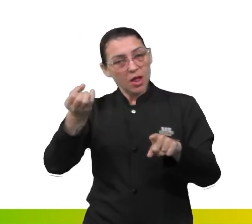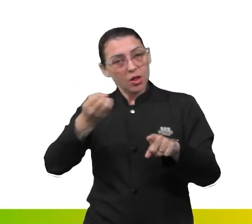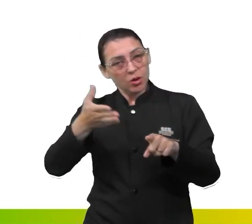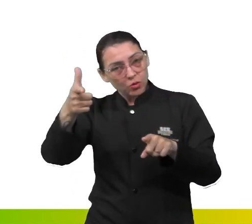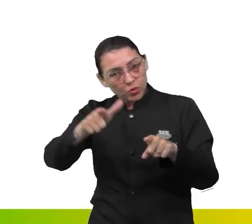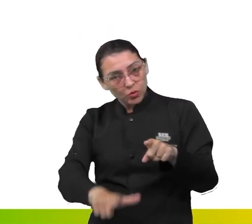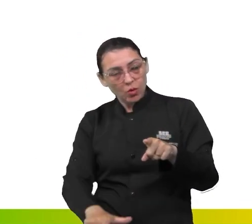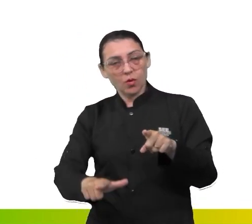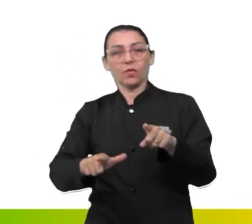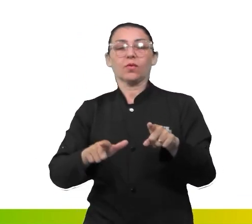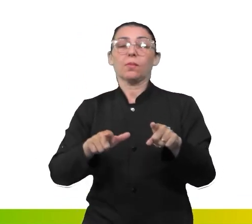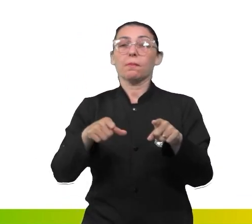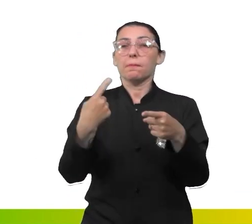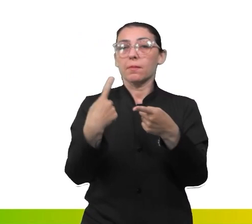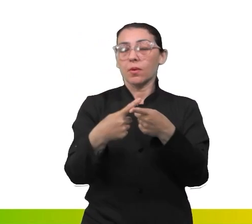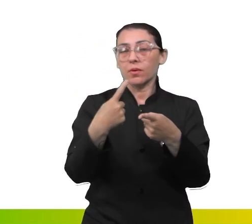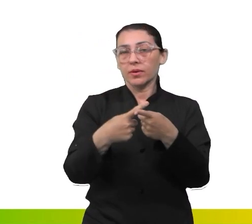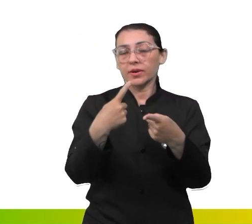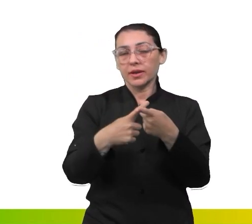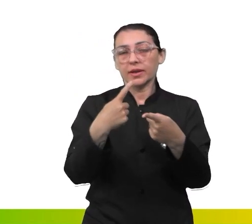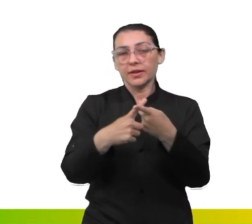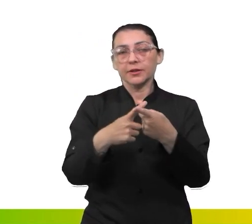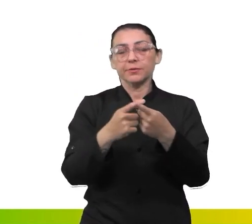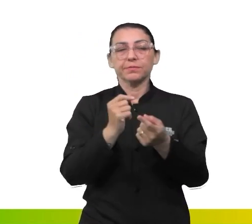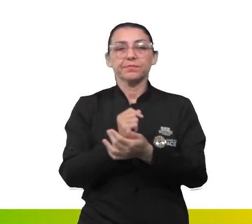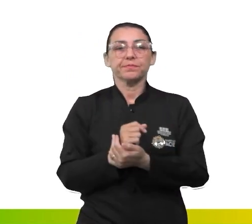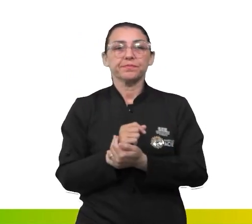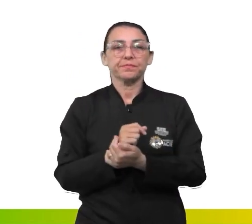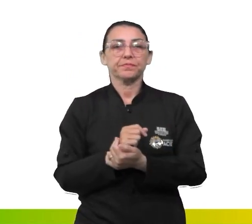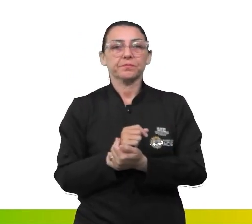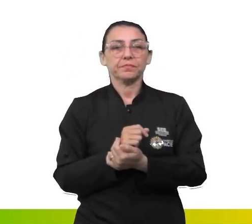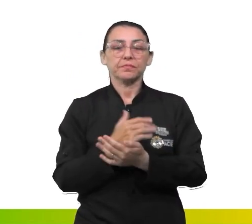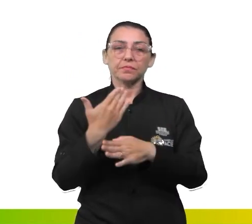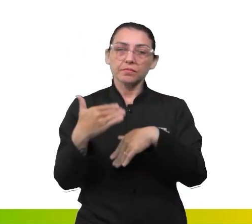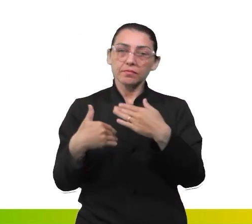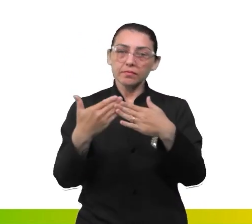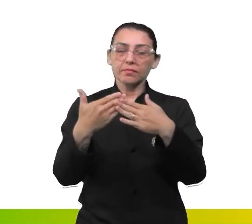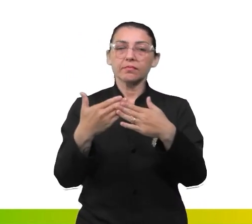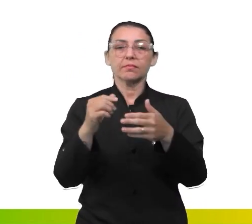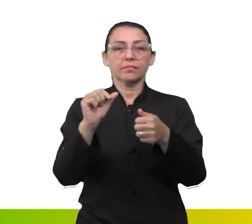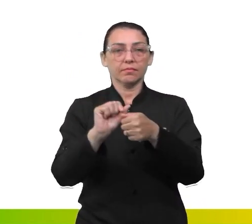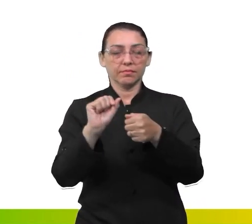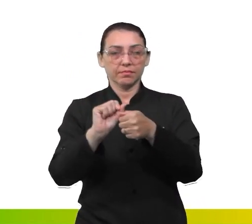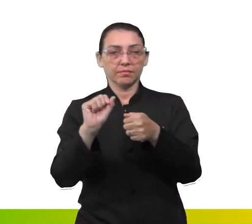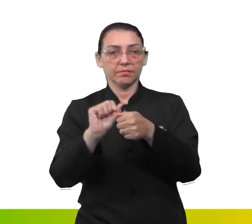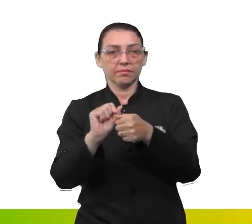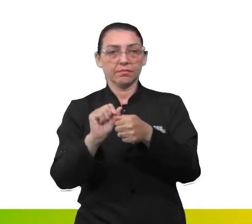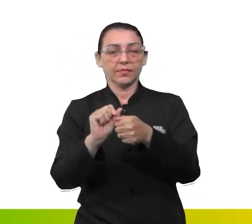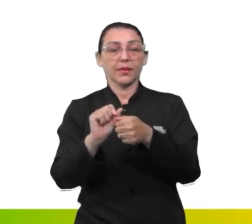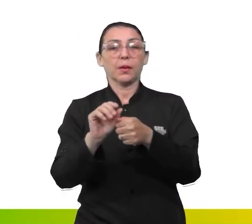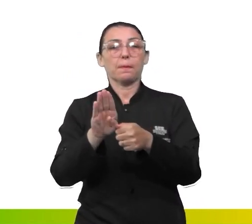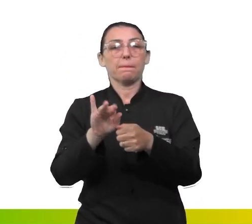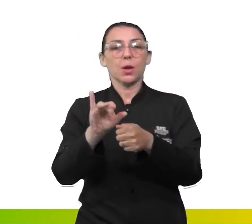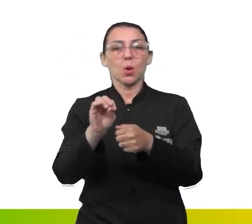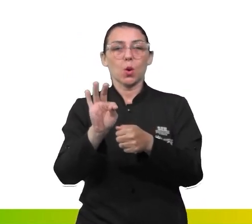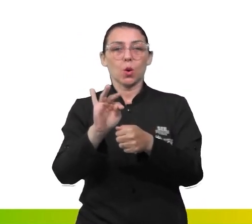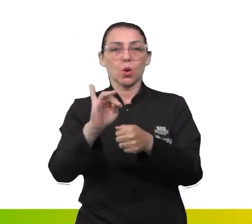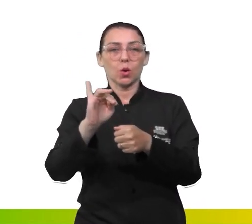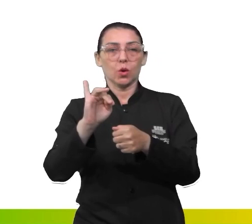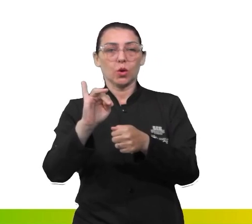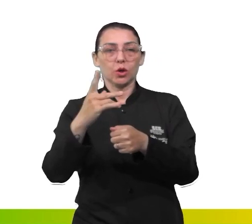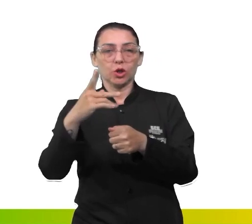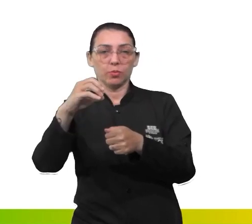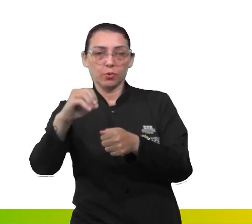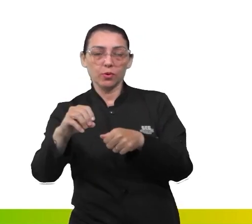renovação biológica, justamente por causa do processo que a gente chama de processo biótico, tá?